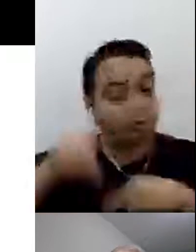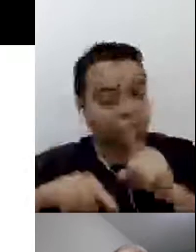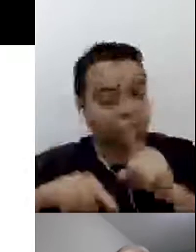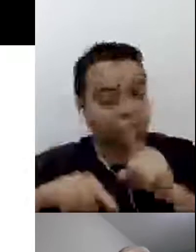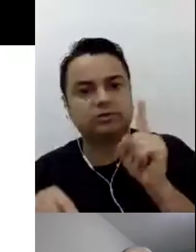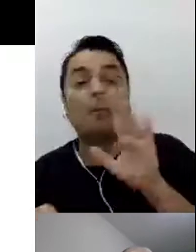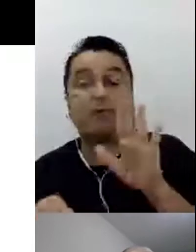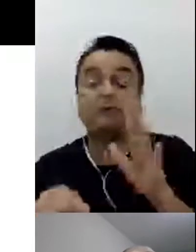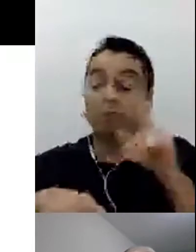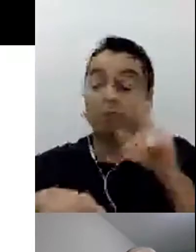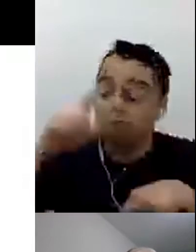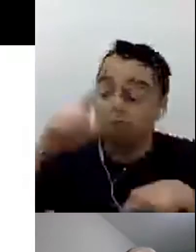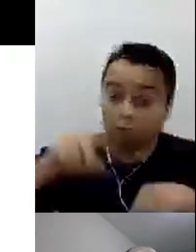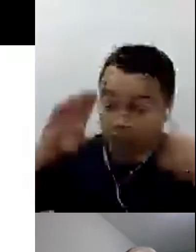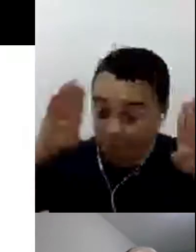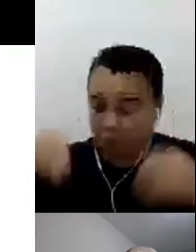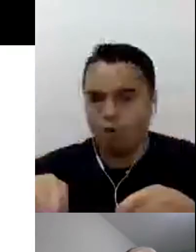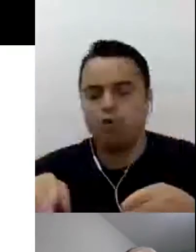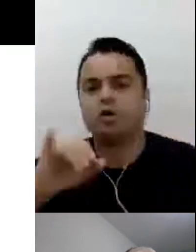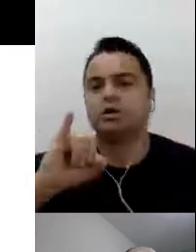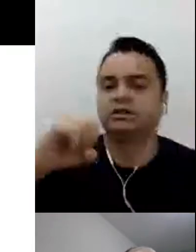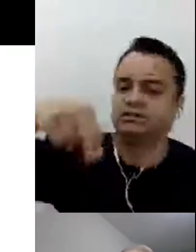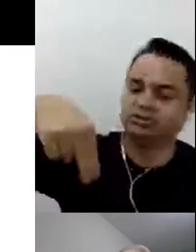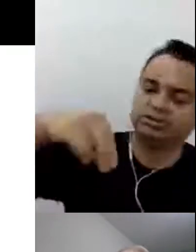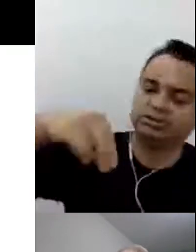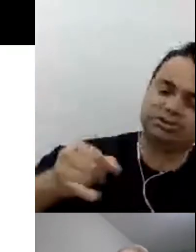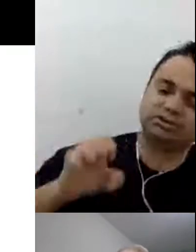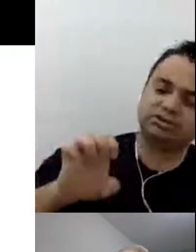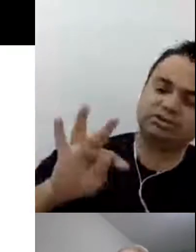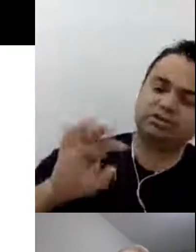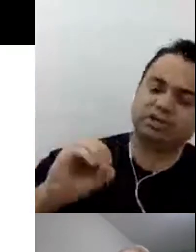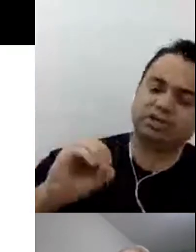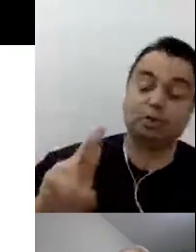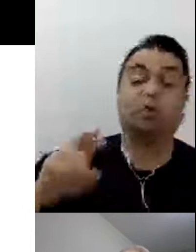produto específico, aquele produto, aquele injetor que está dentro do motor do seu carro, como ele saiu da